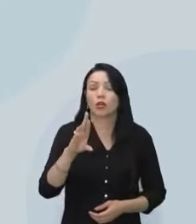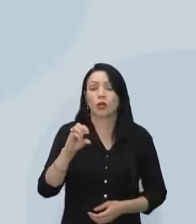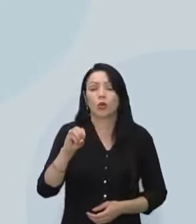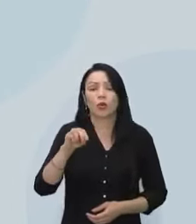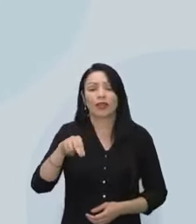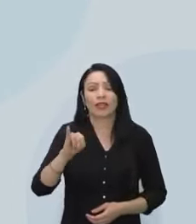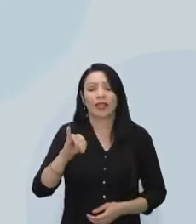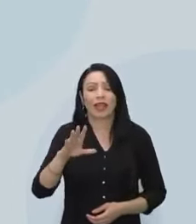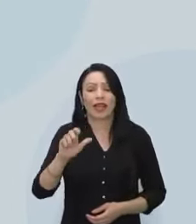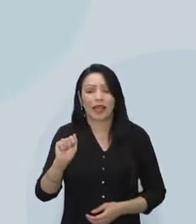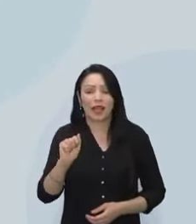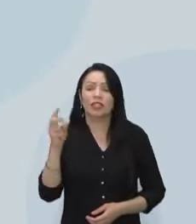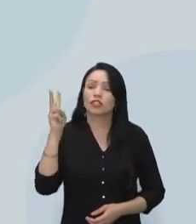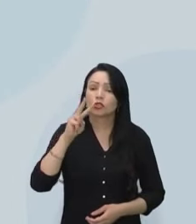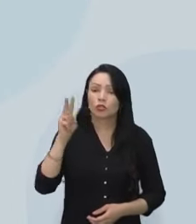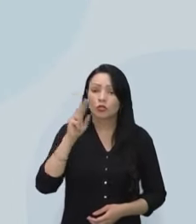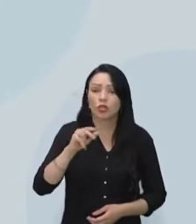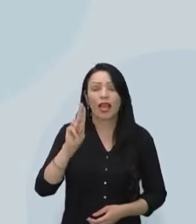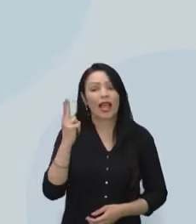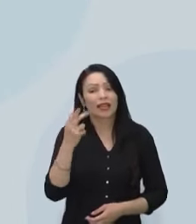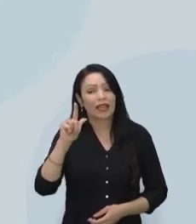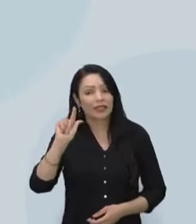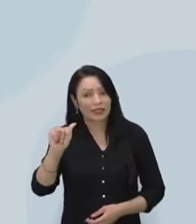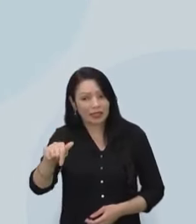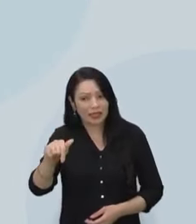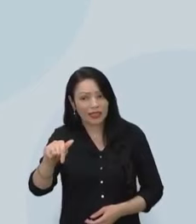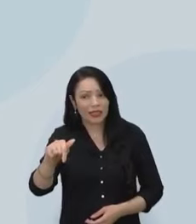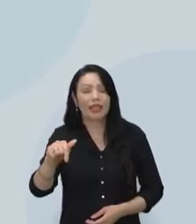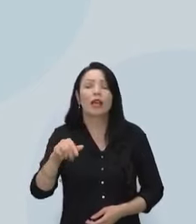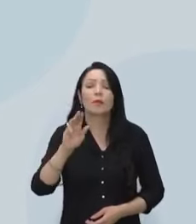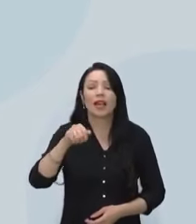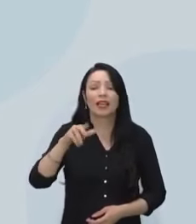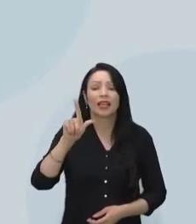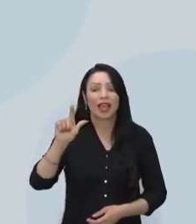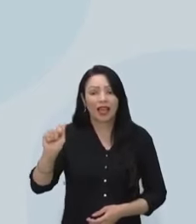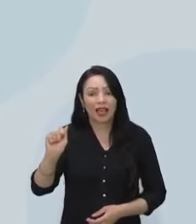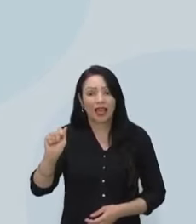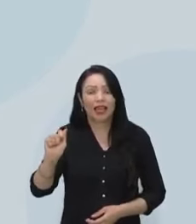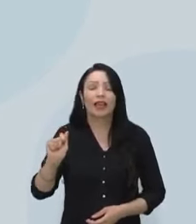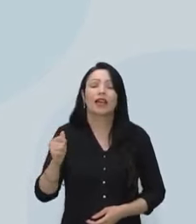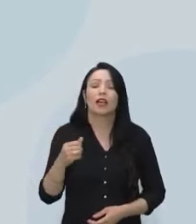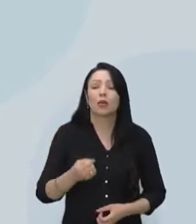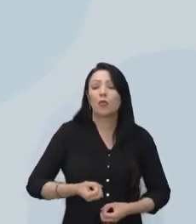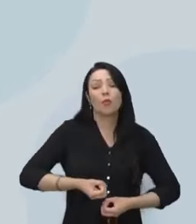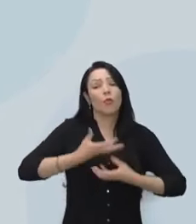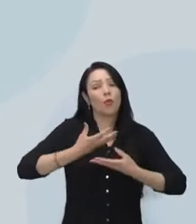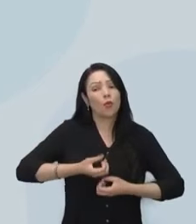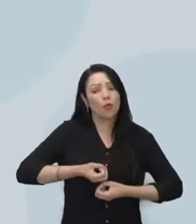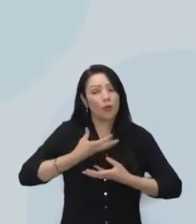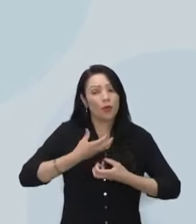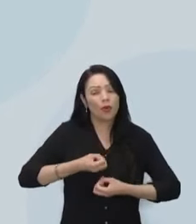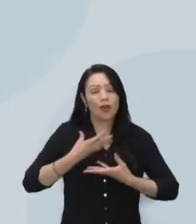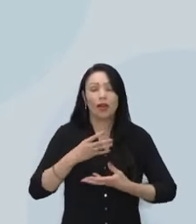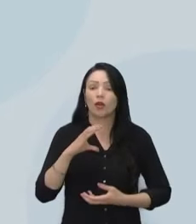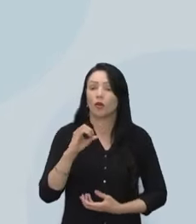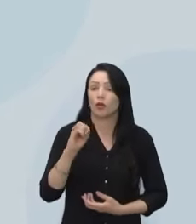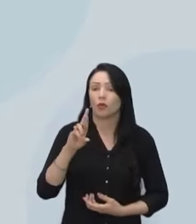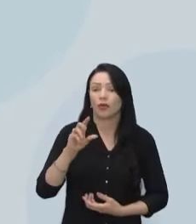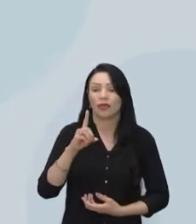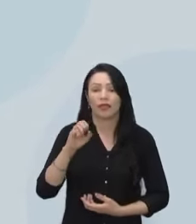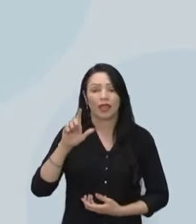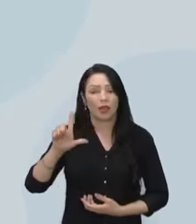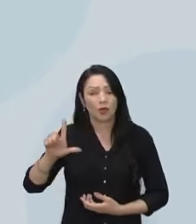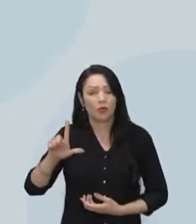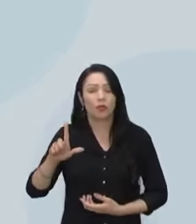autobiografias, histórias em quadrinho, mangás, poemas de forma livre e fixa, como sonetos e cordéis,